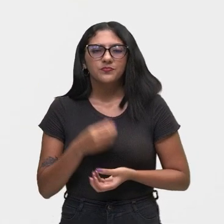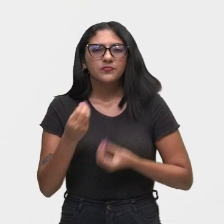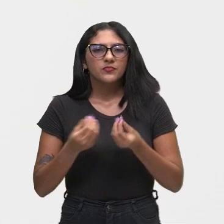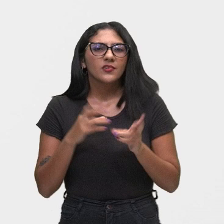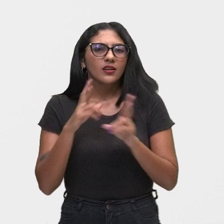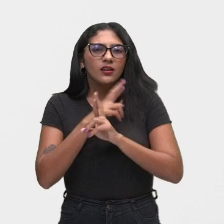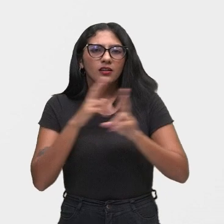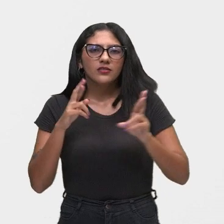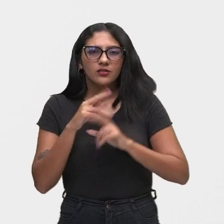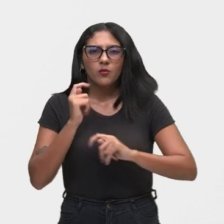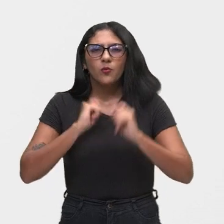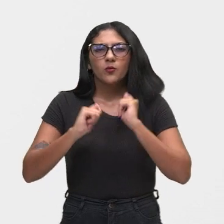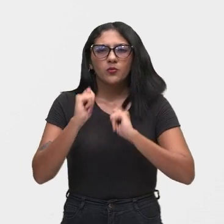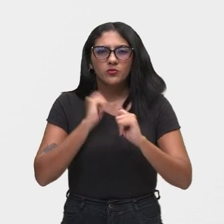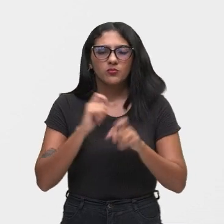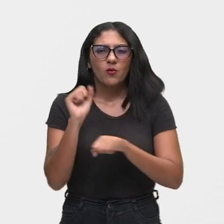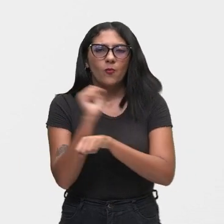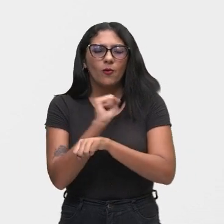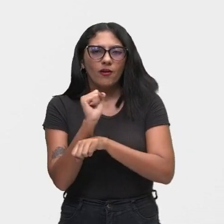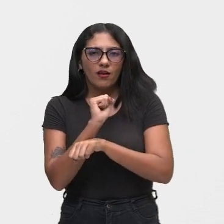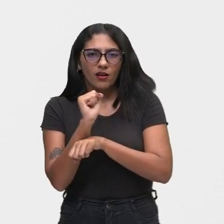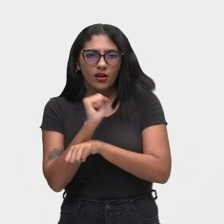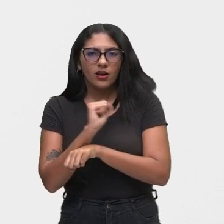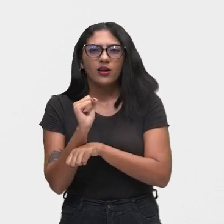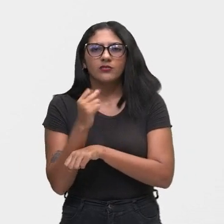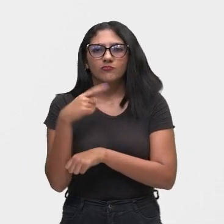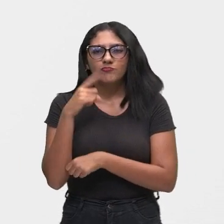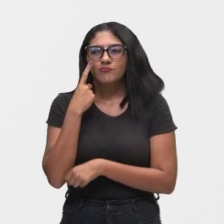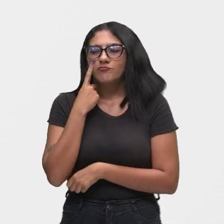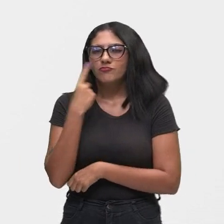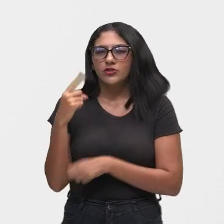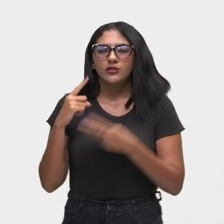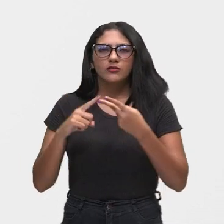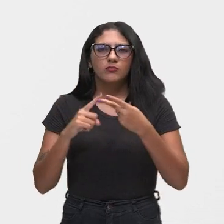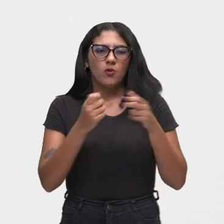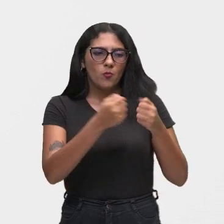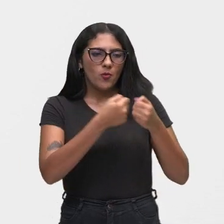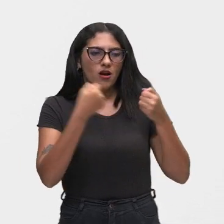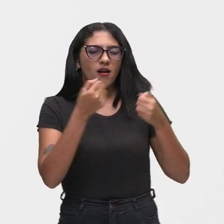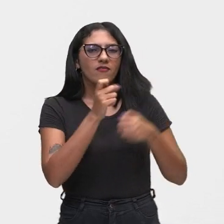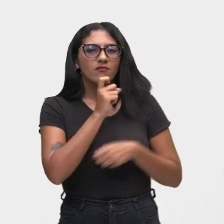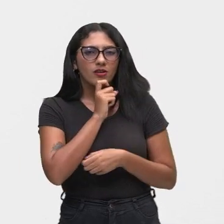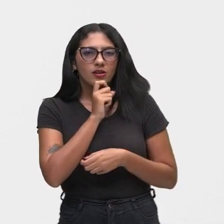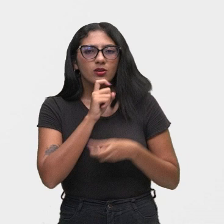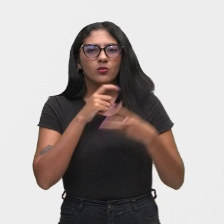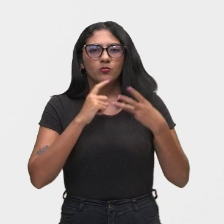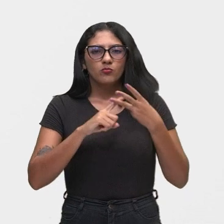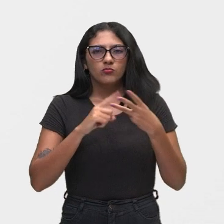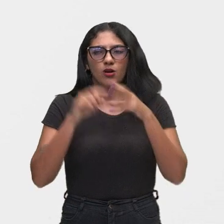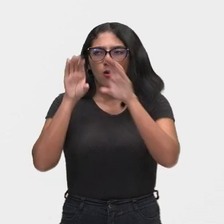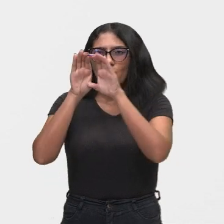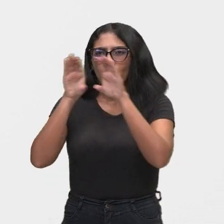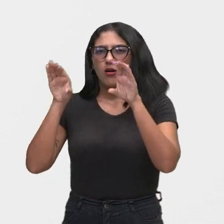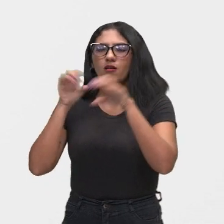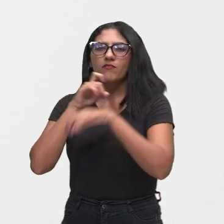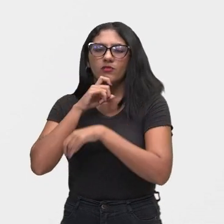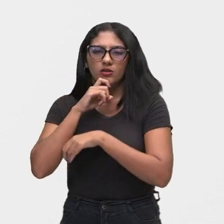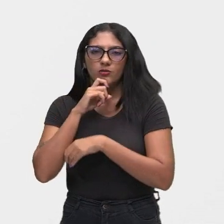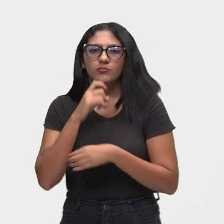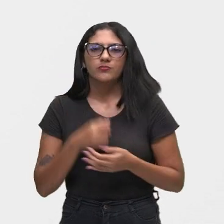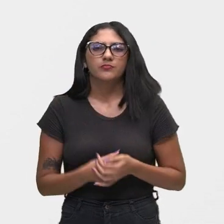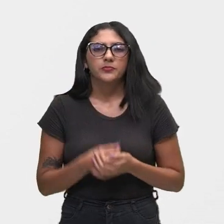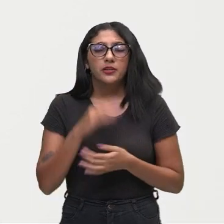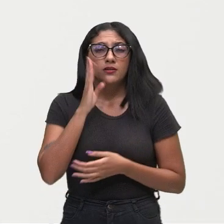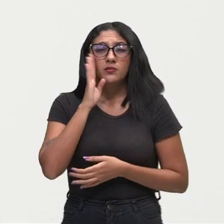econômicos ainda, olha, com os carros, vocês estão vendo uma geladeira, vocês estão vendo o ar-condicionado. Imagina o que